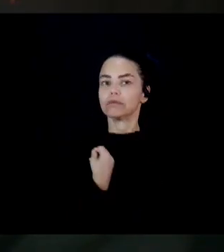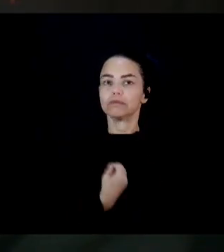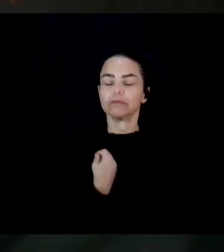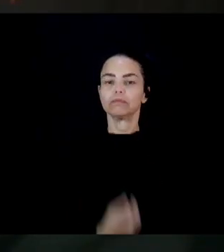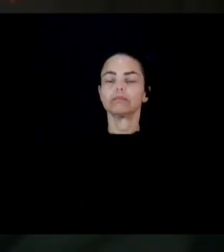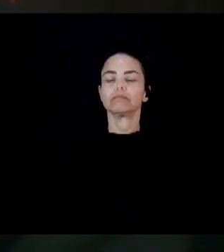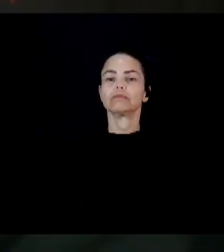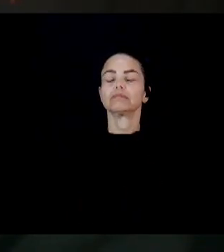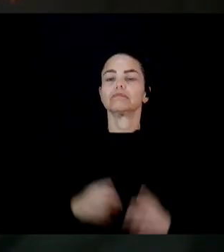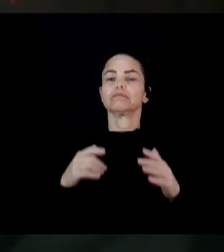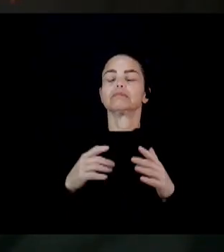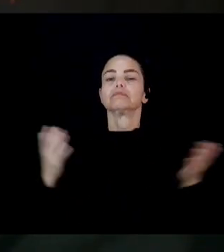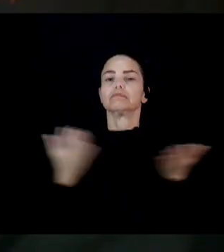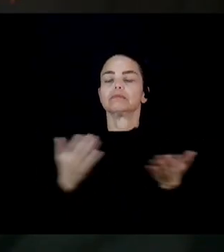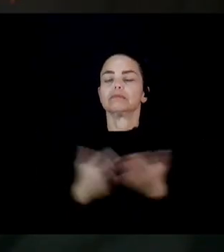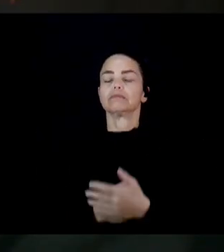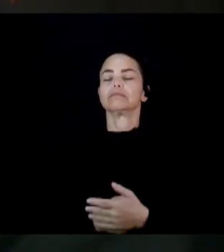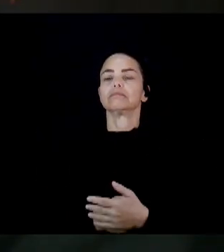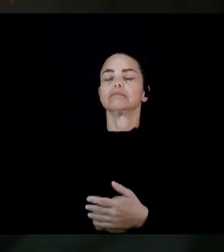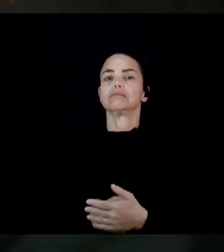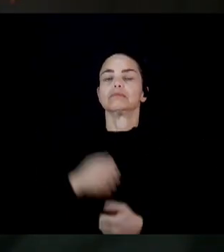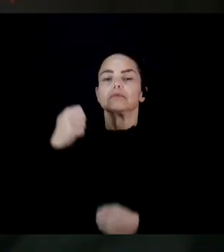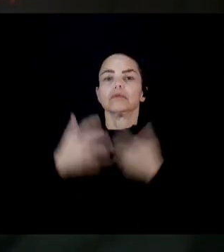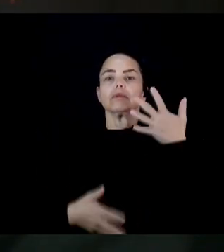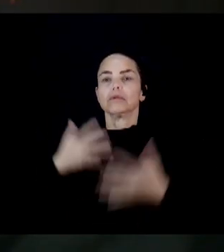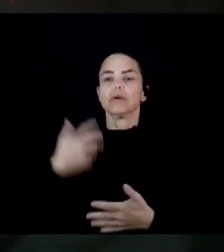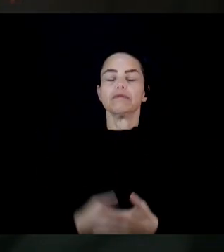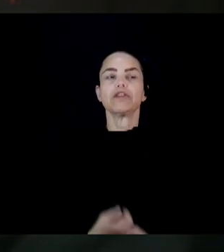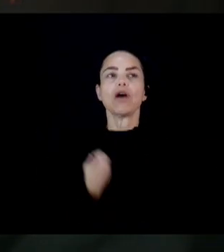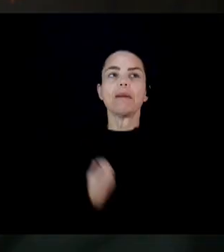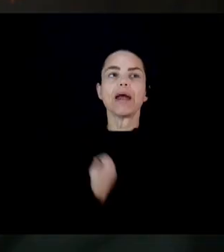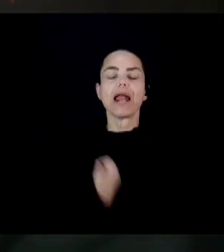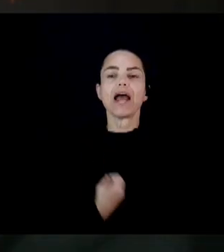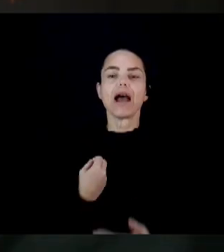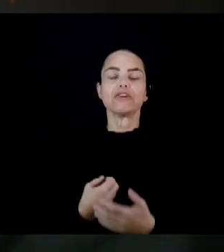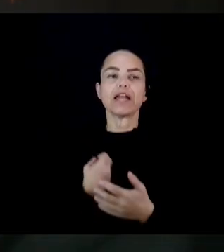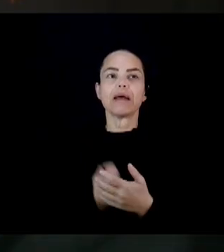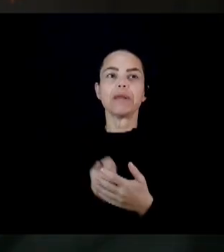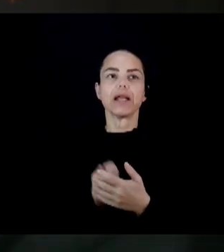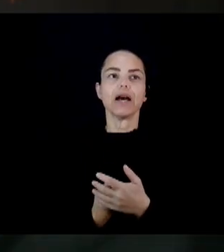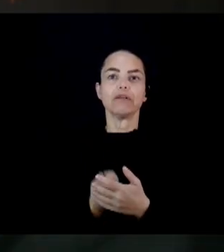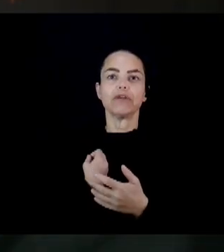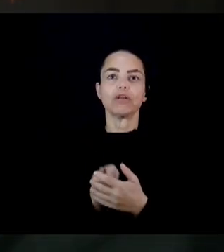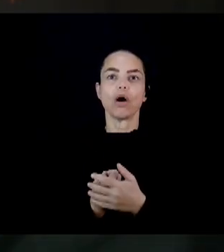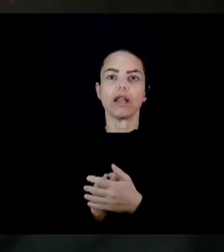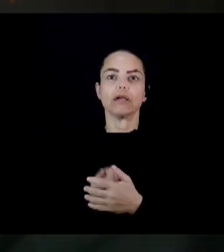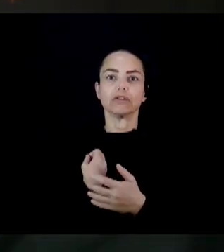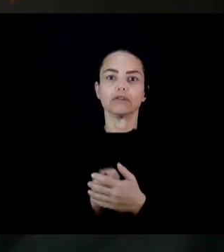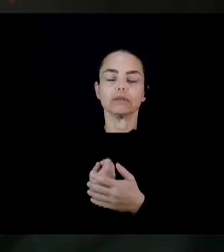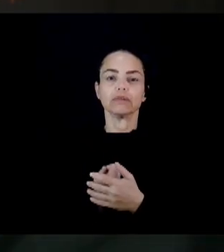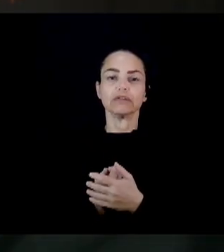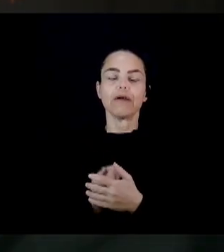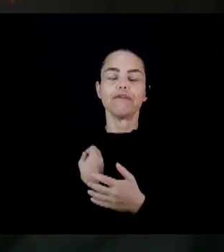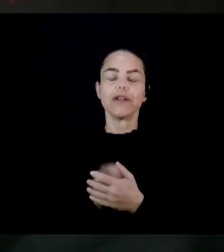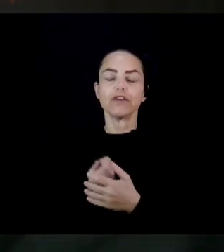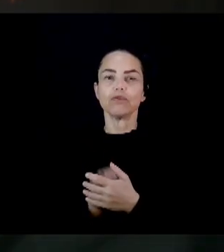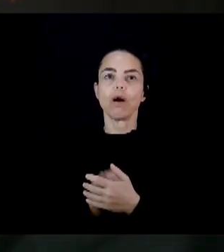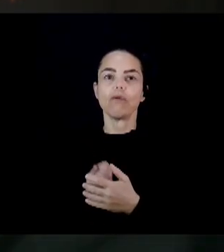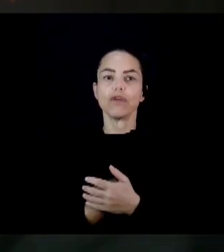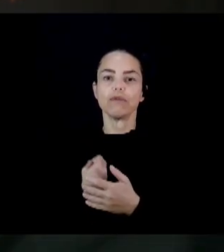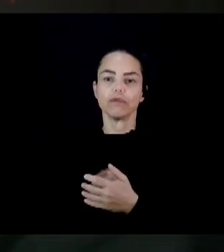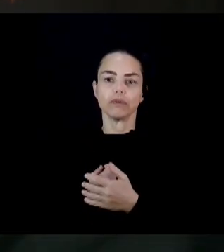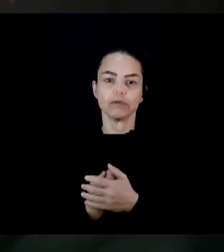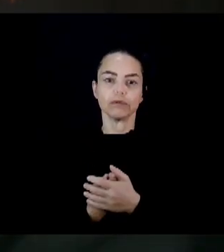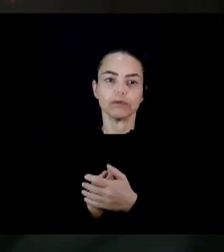hoje, vi alguns depoimentos de pessoas que estão no processo de envelhecimento, que elas acabam se